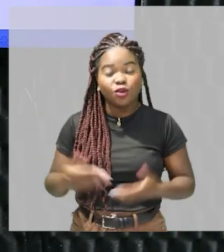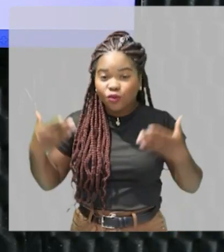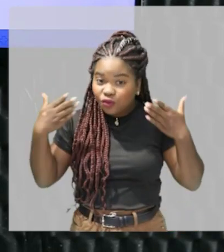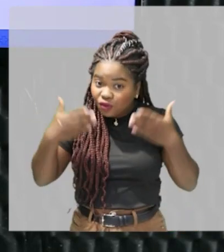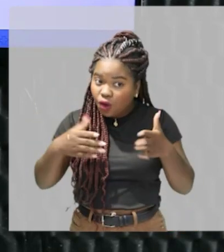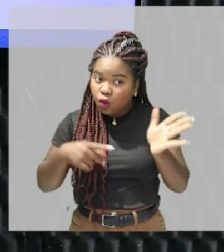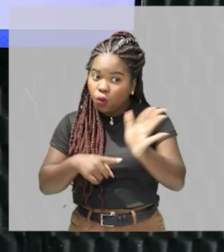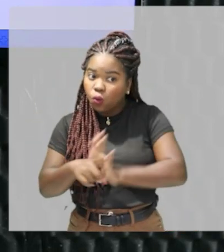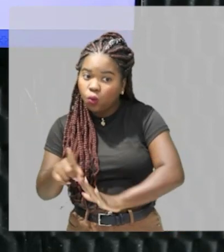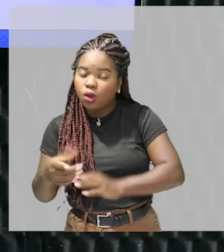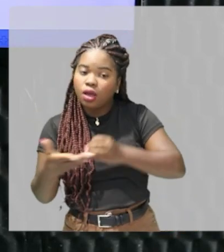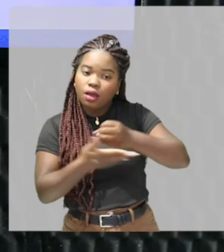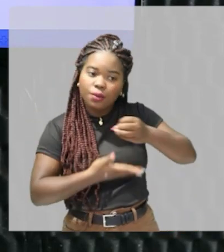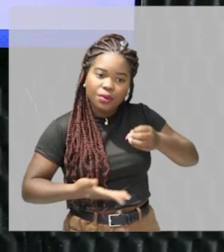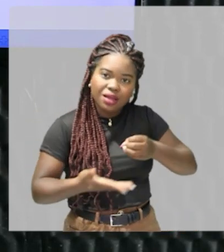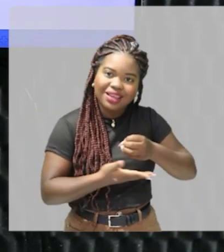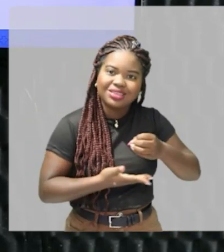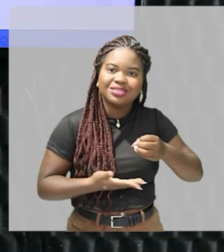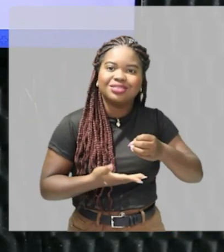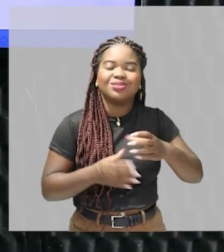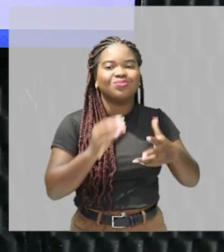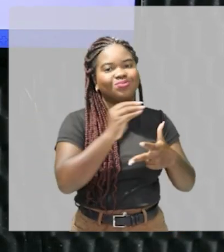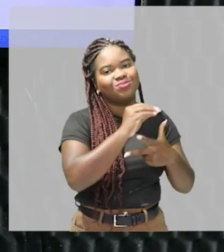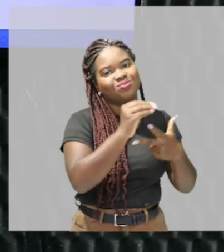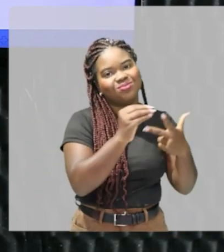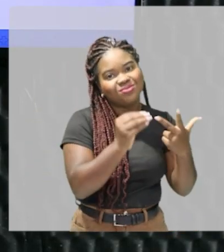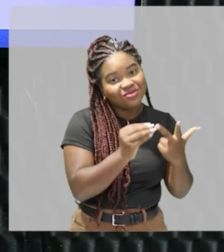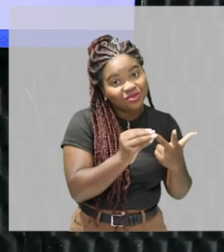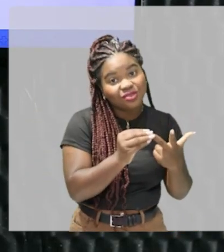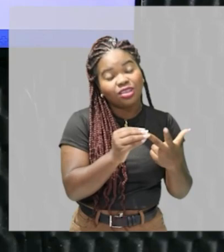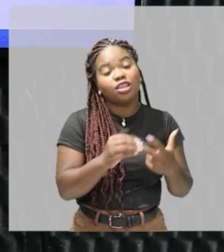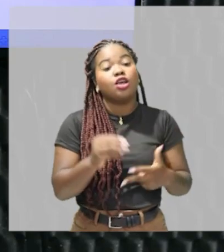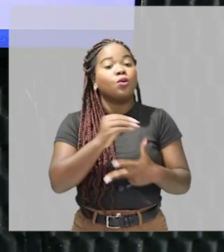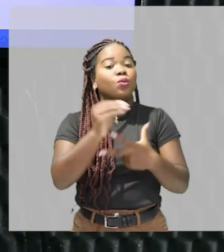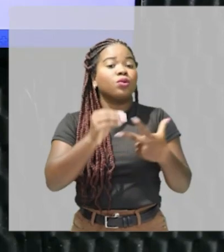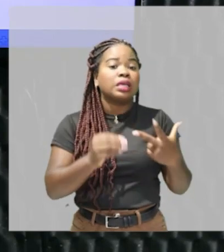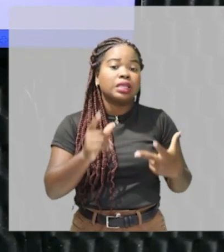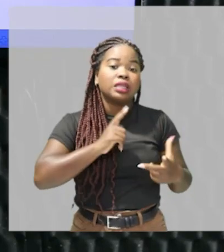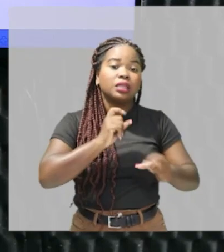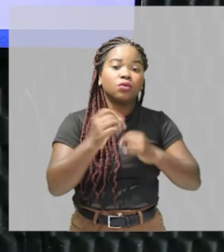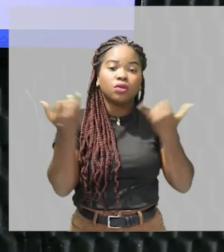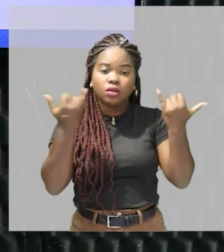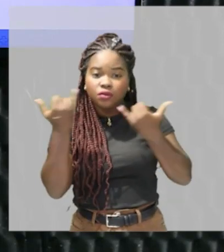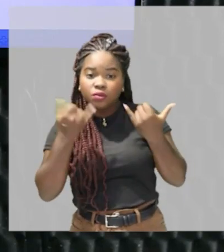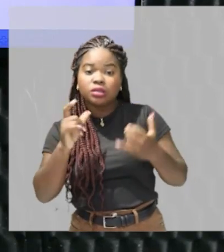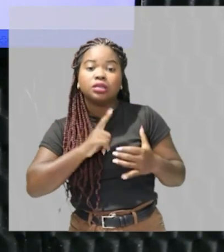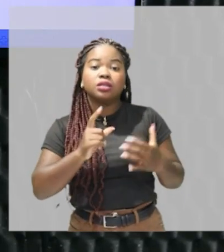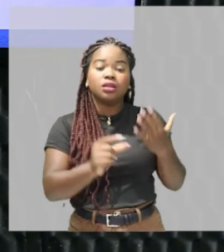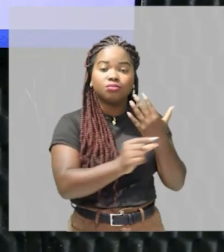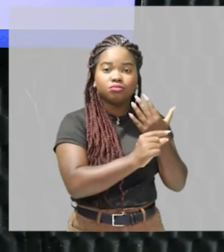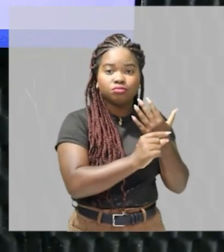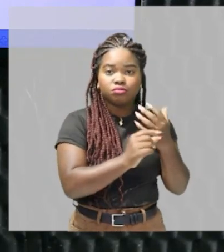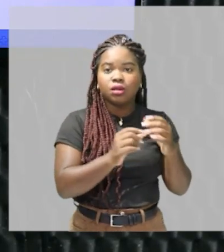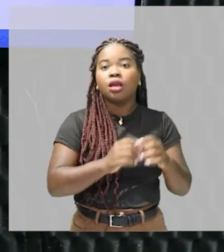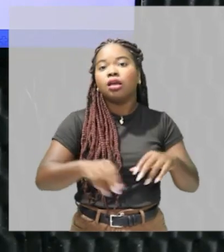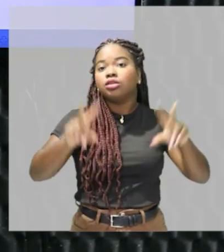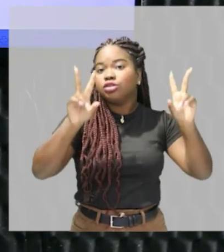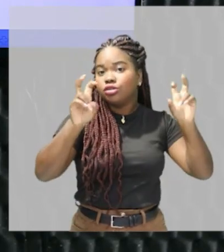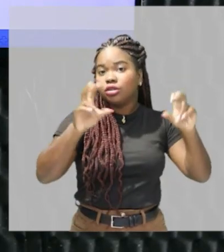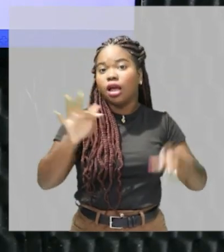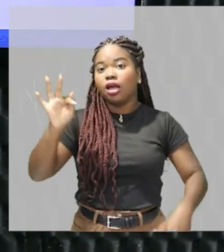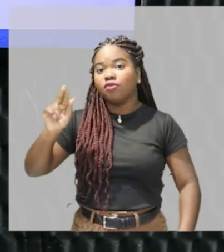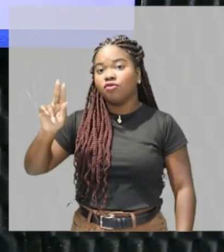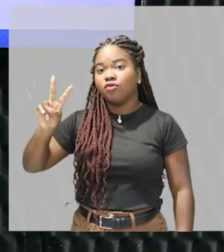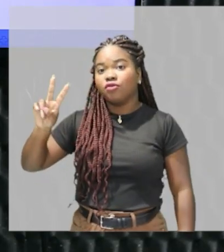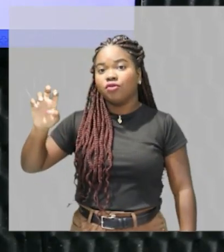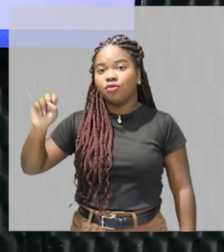pergunta, ou a base dessa pergunta, não é o Enem. O Enem normalmente usa notícias que trazem títulos. A FUVEST trouxe